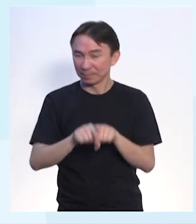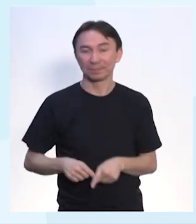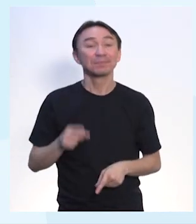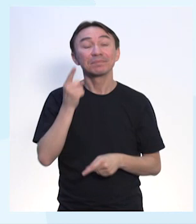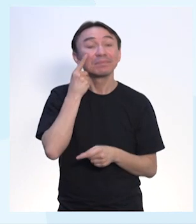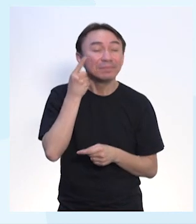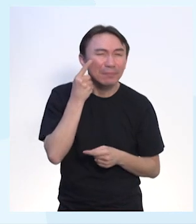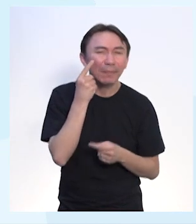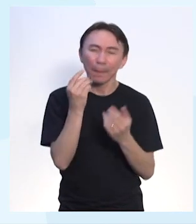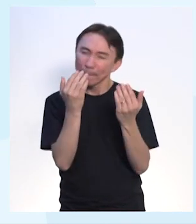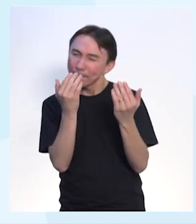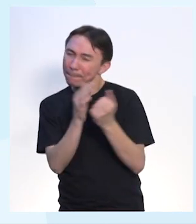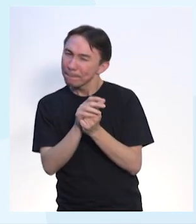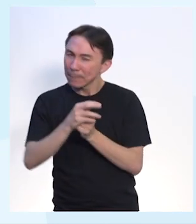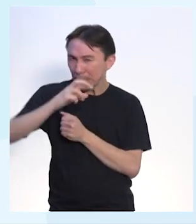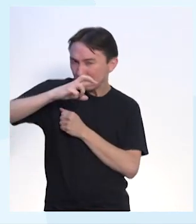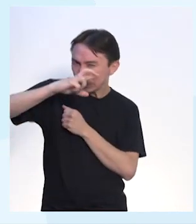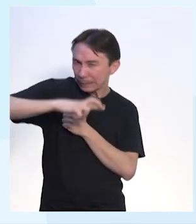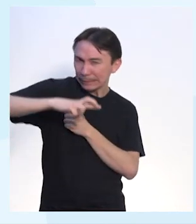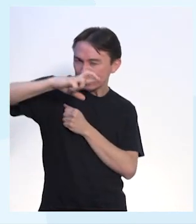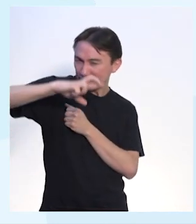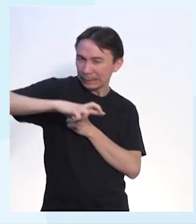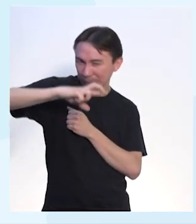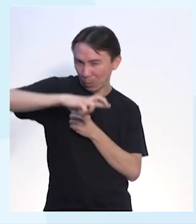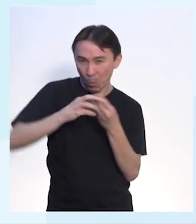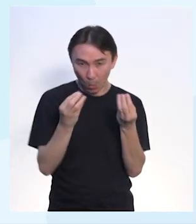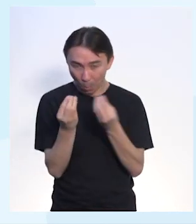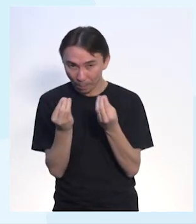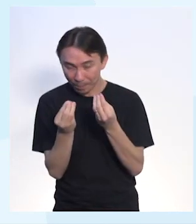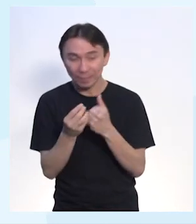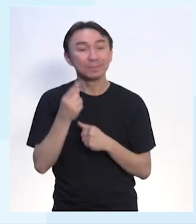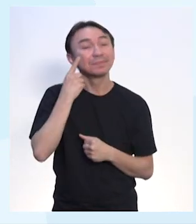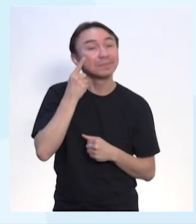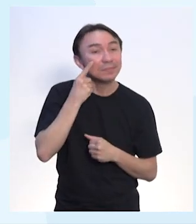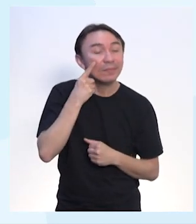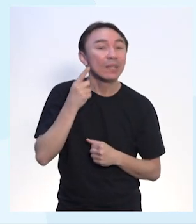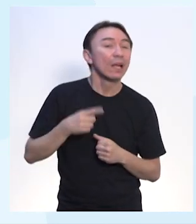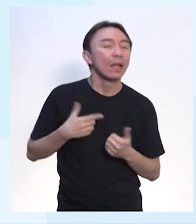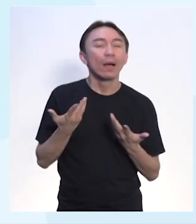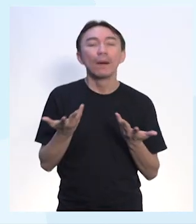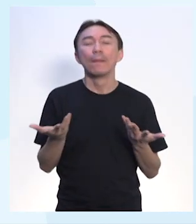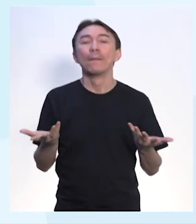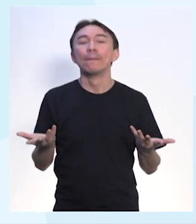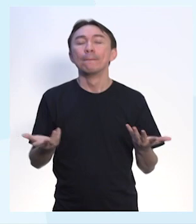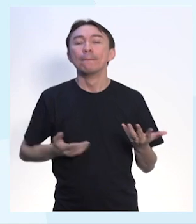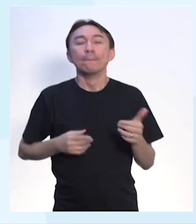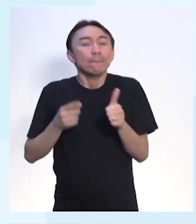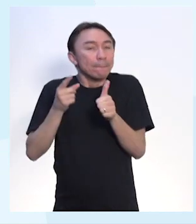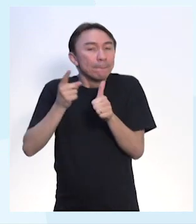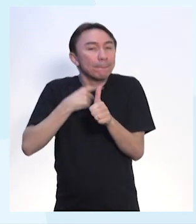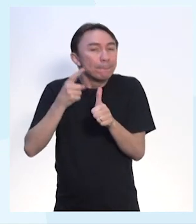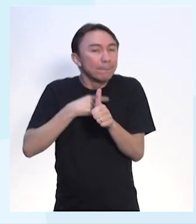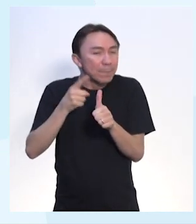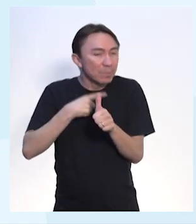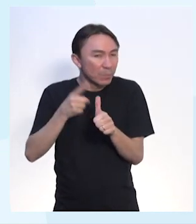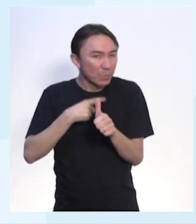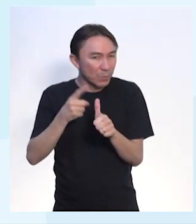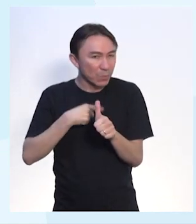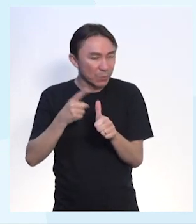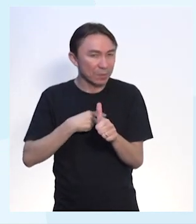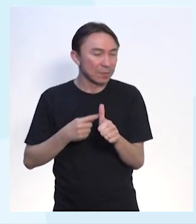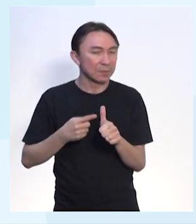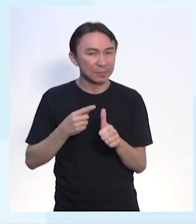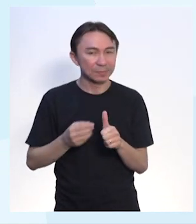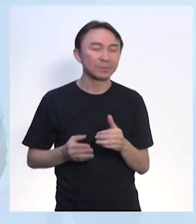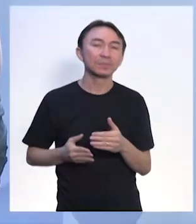tentar identificar, Osmar, da seguinte forma aí no seguinte contexto. Primeira ideia, vou até pedir para o diretor jogar